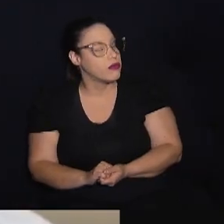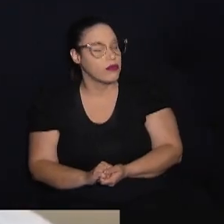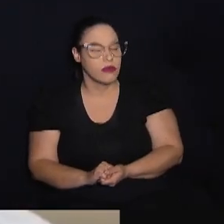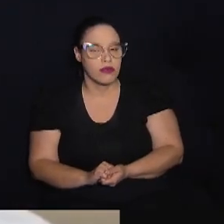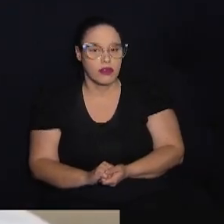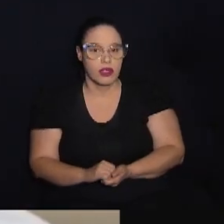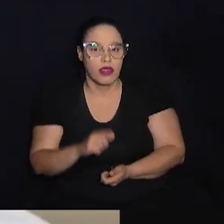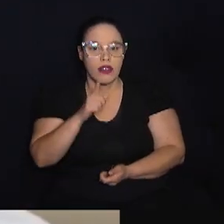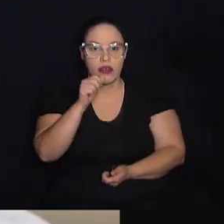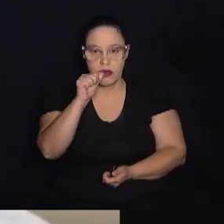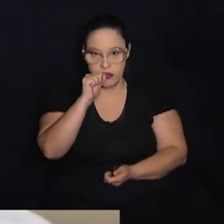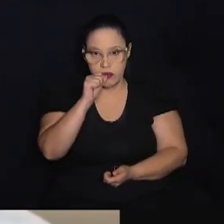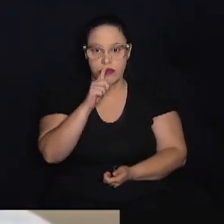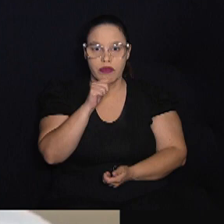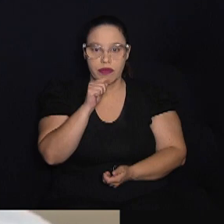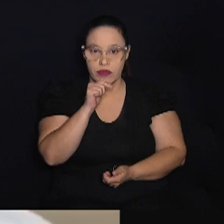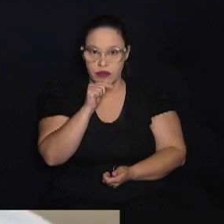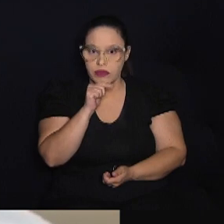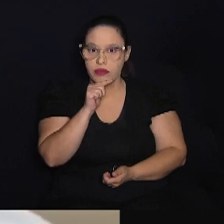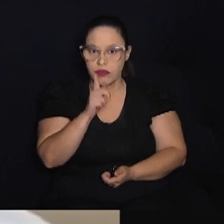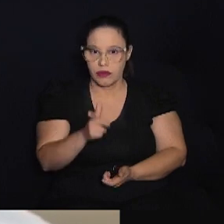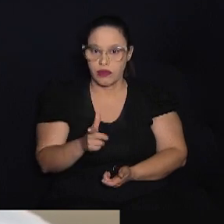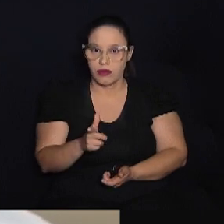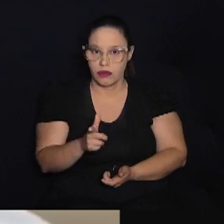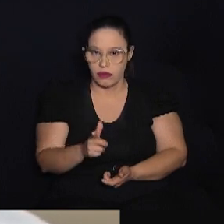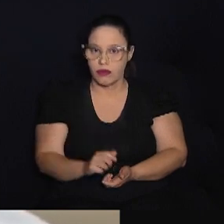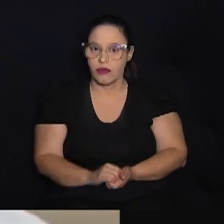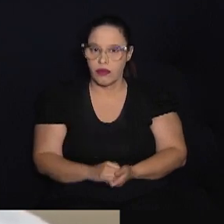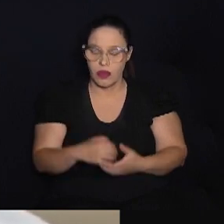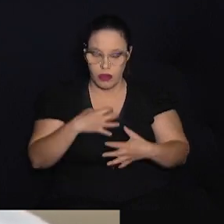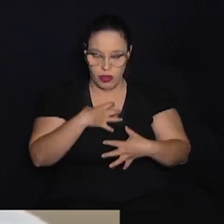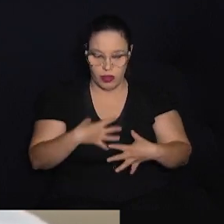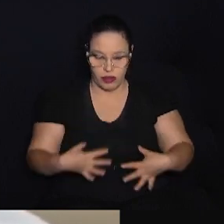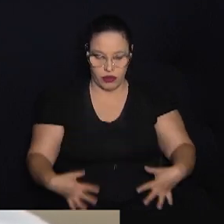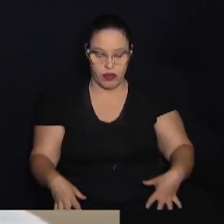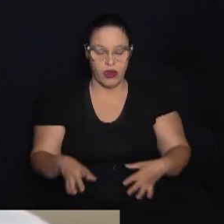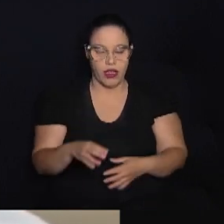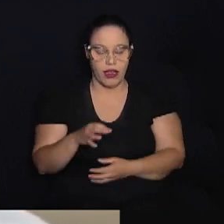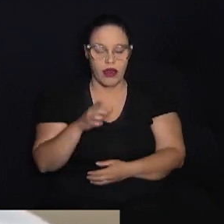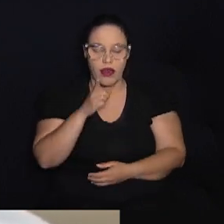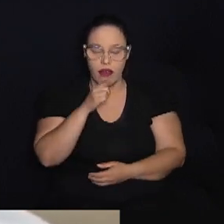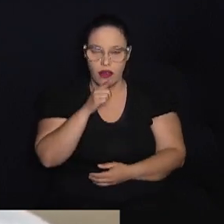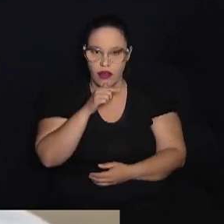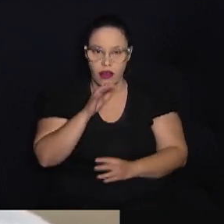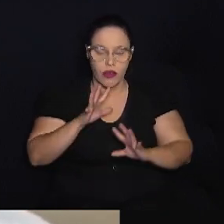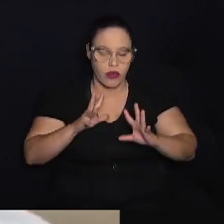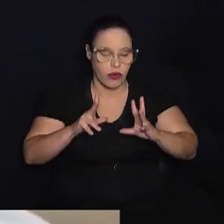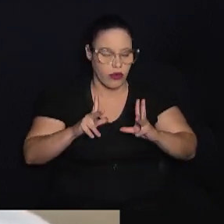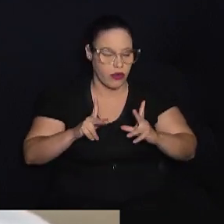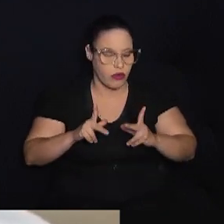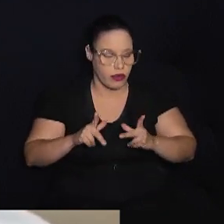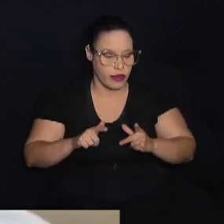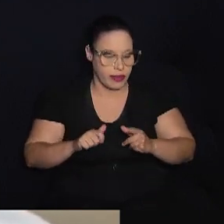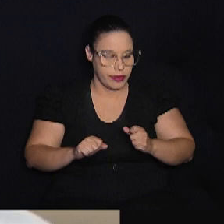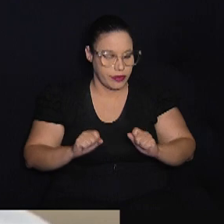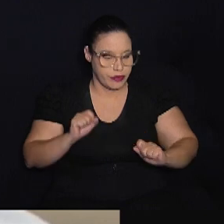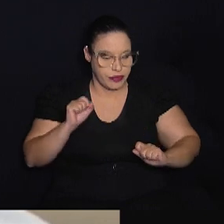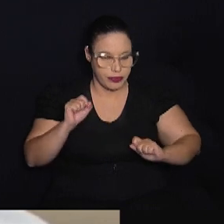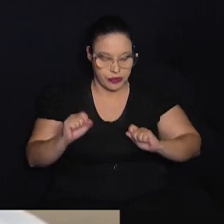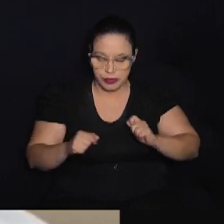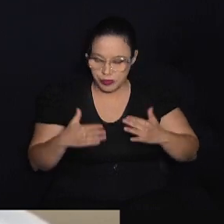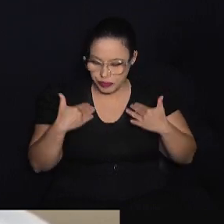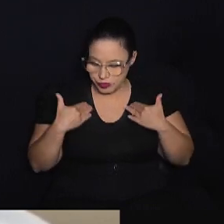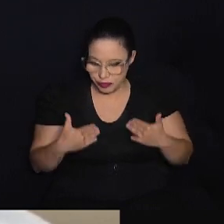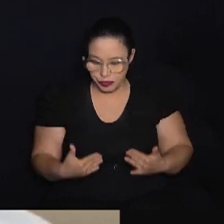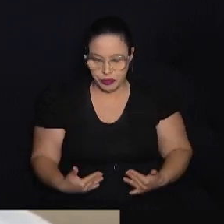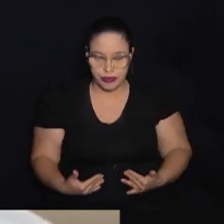A hidratação, a água, a grande parte do nosso corpo é de água. Então, para todas as reações